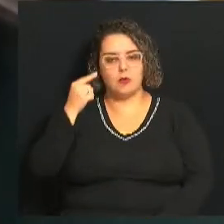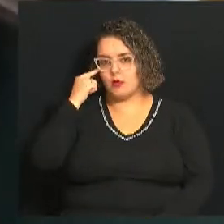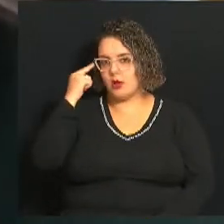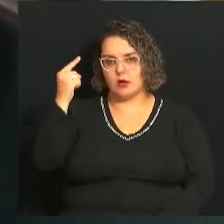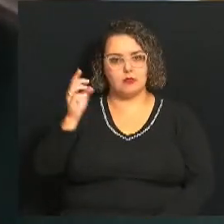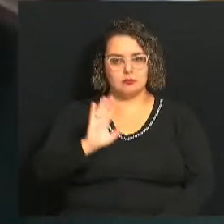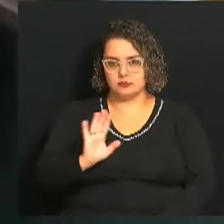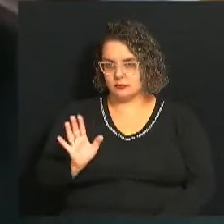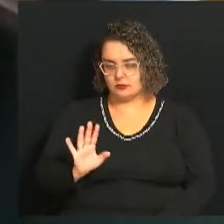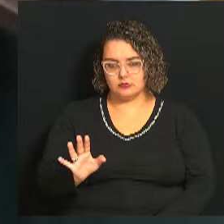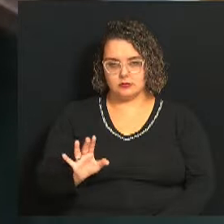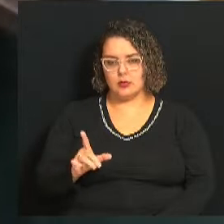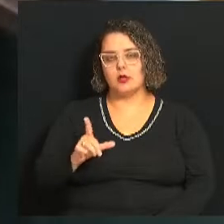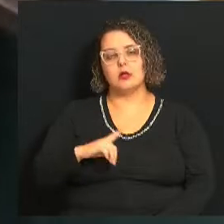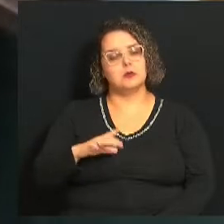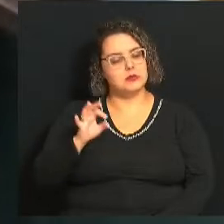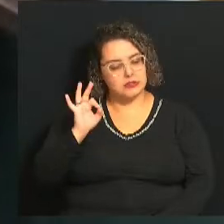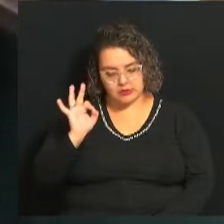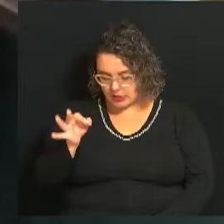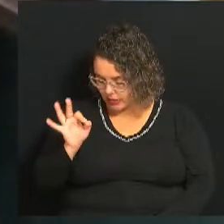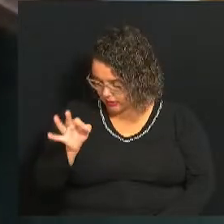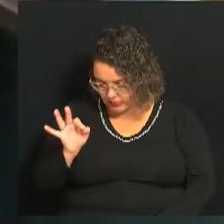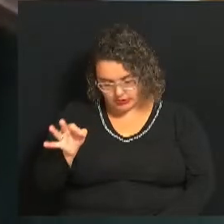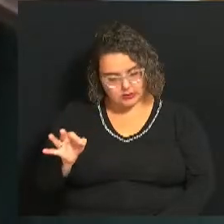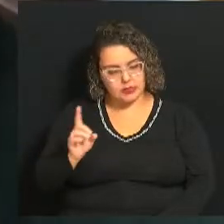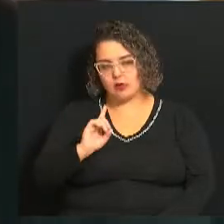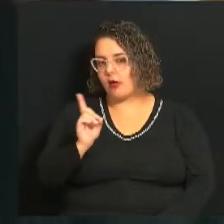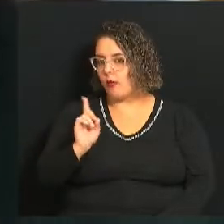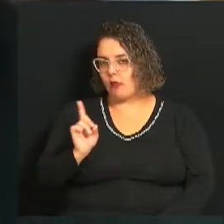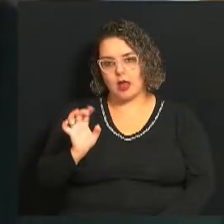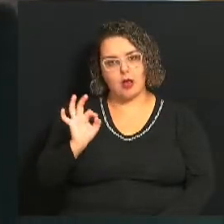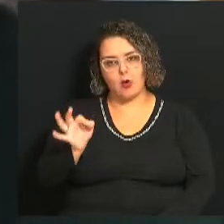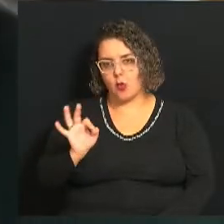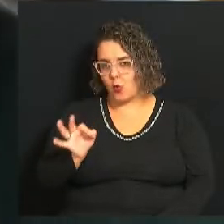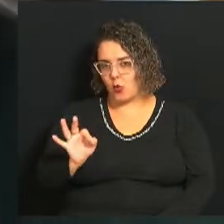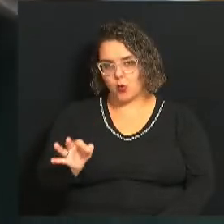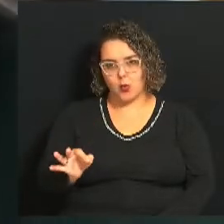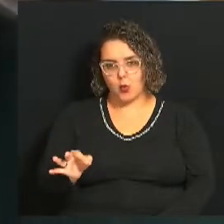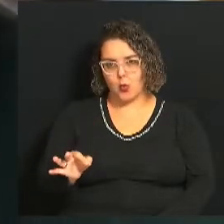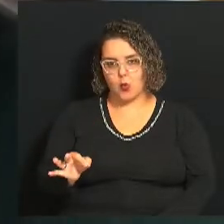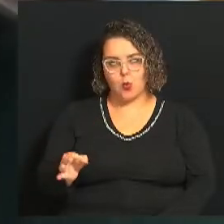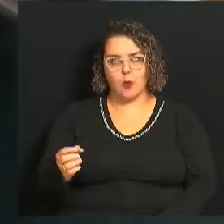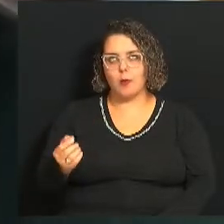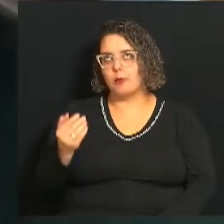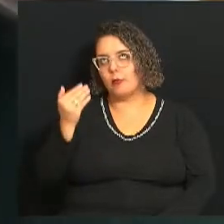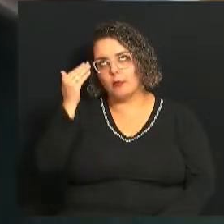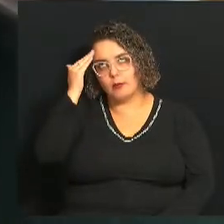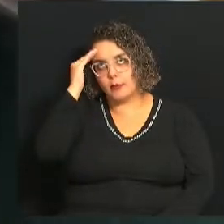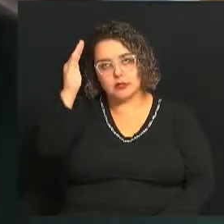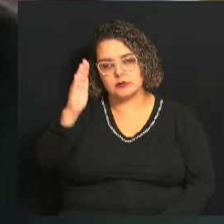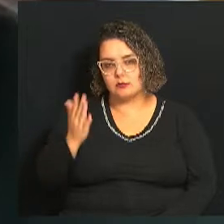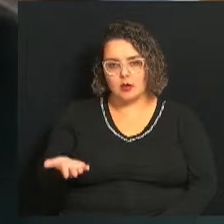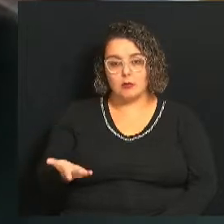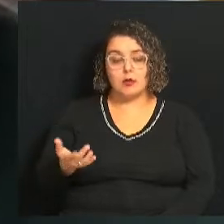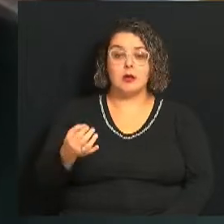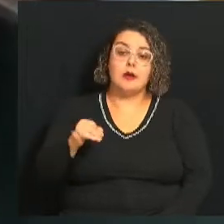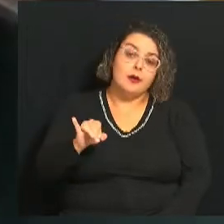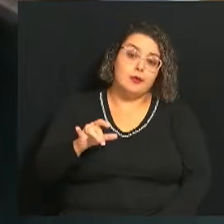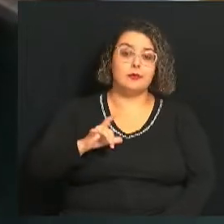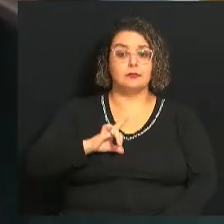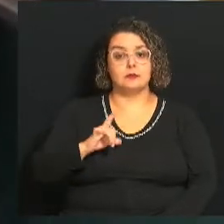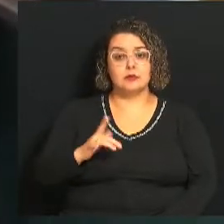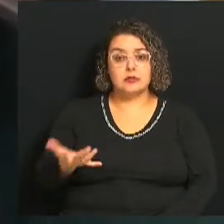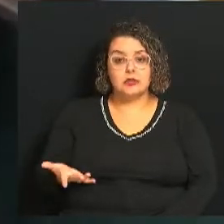mais absoluta certeza que não é o ideal, mas é o que nós temos e é o que precisa